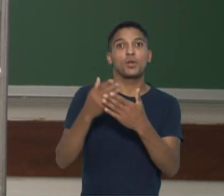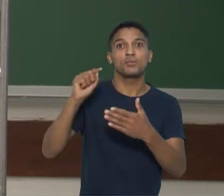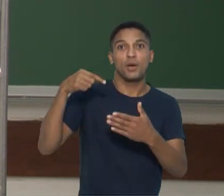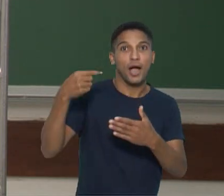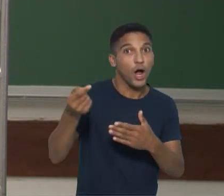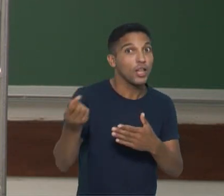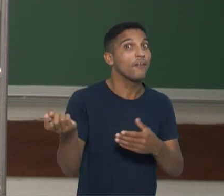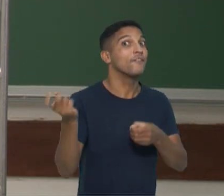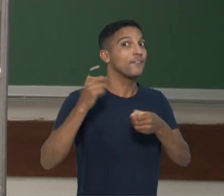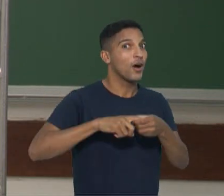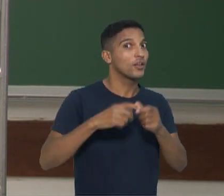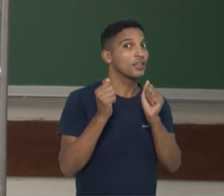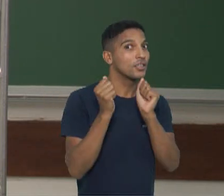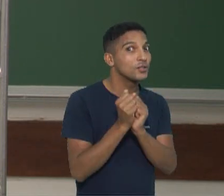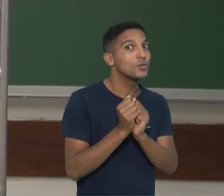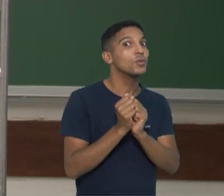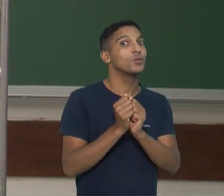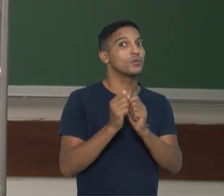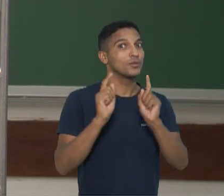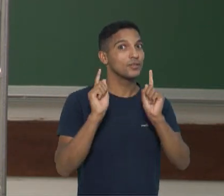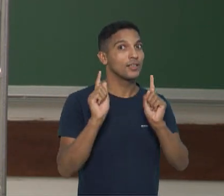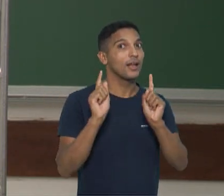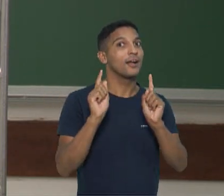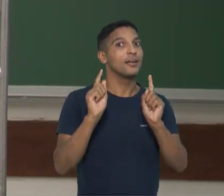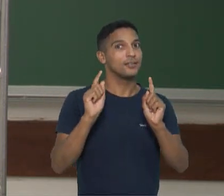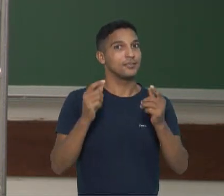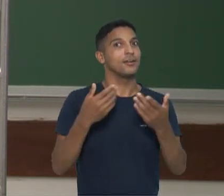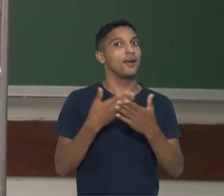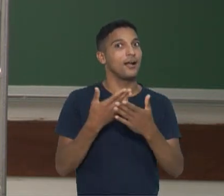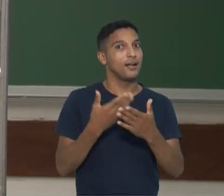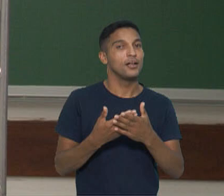ok? Gente, um super beijo para vocês.